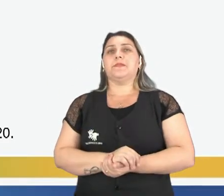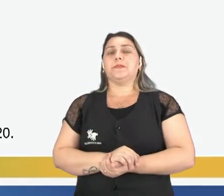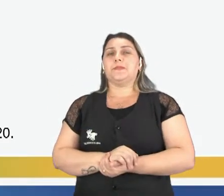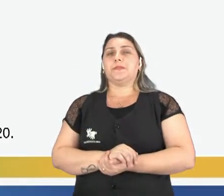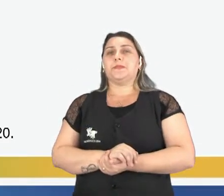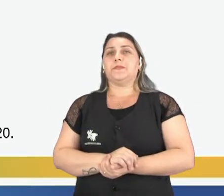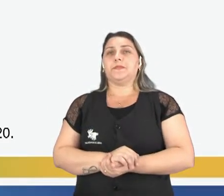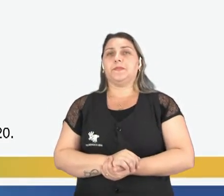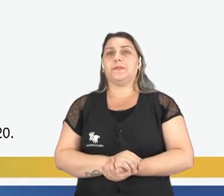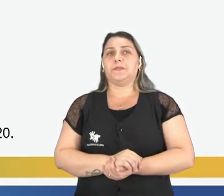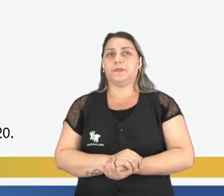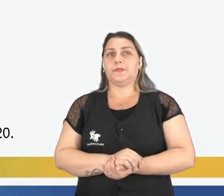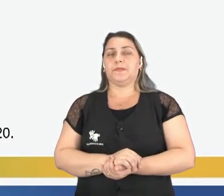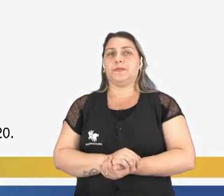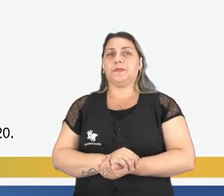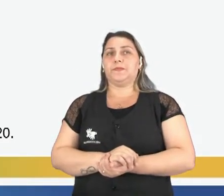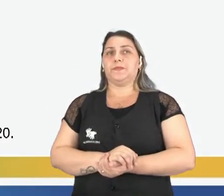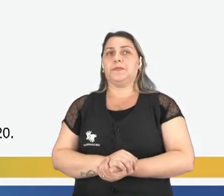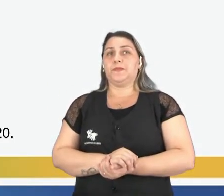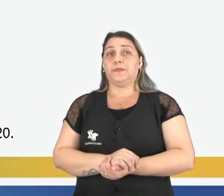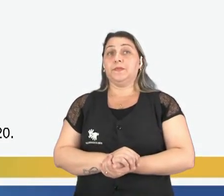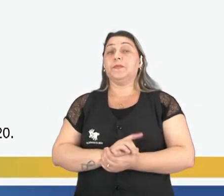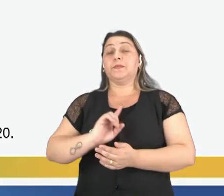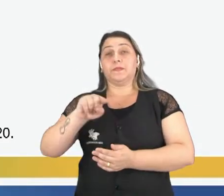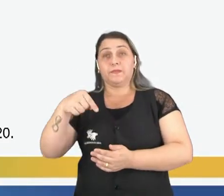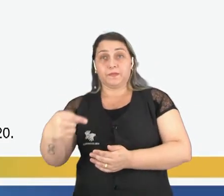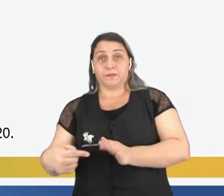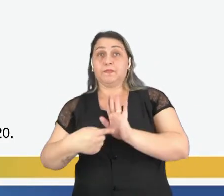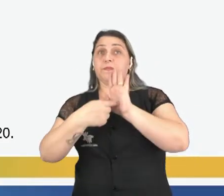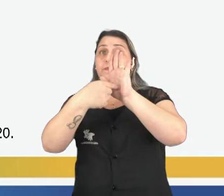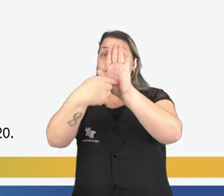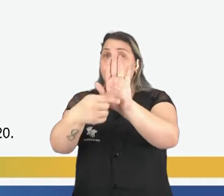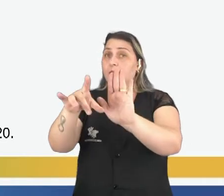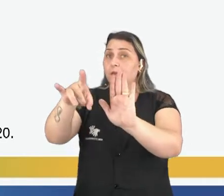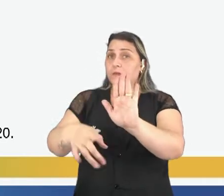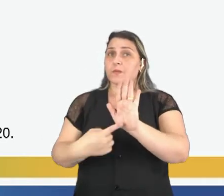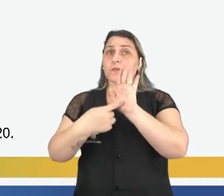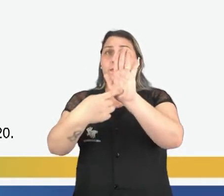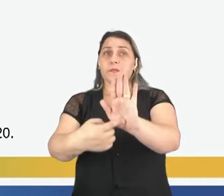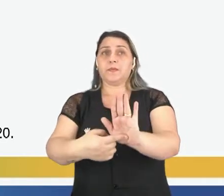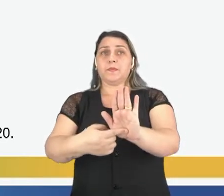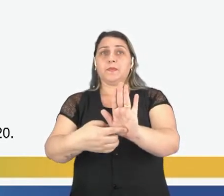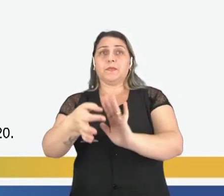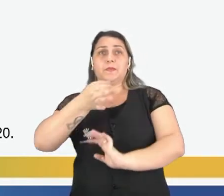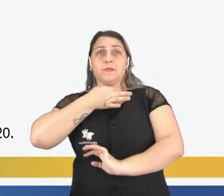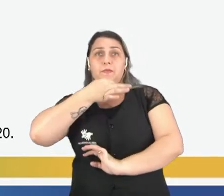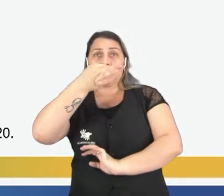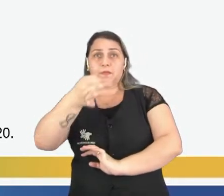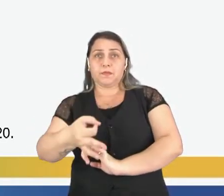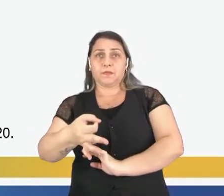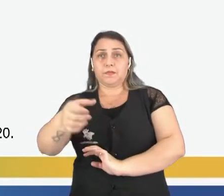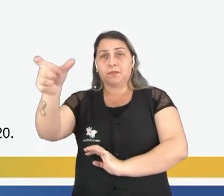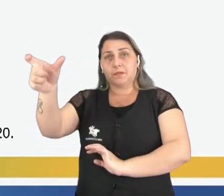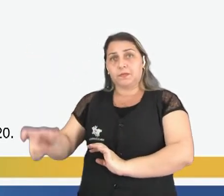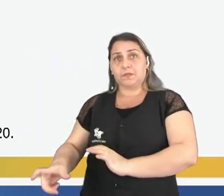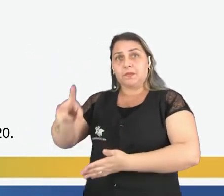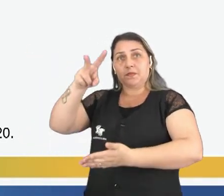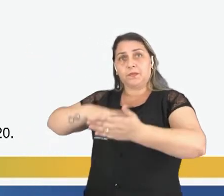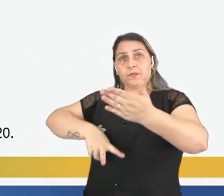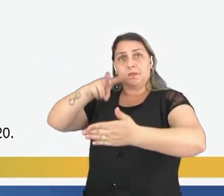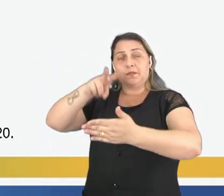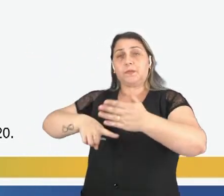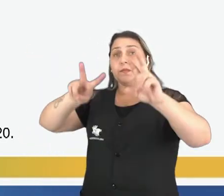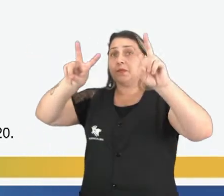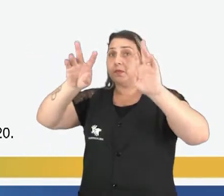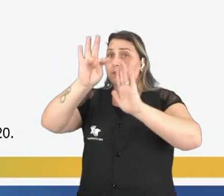parte da obra e exponho minha opinião depois. E depois, ó, a última aí, apresentação da opinião do leitor sobre o